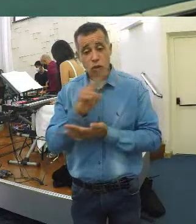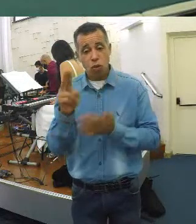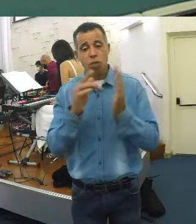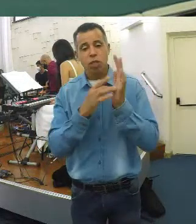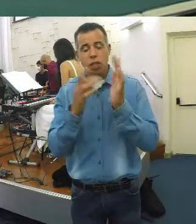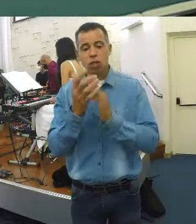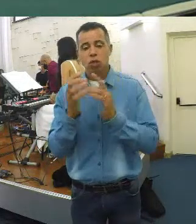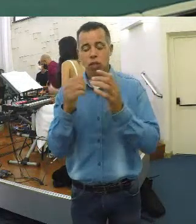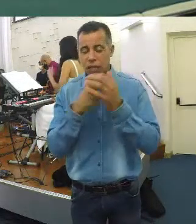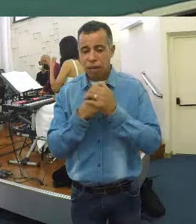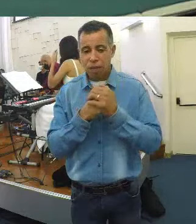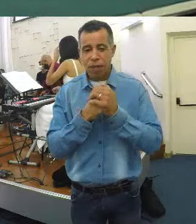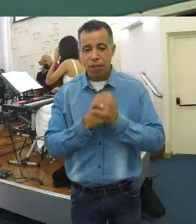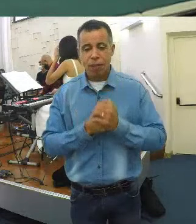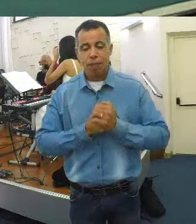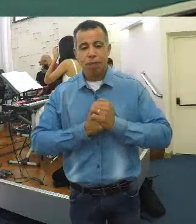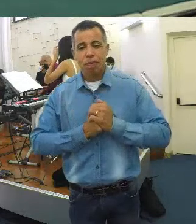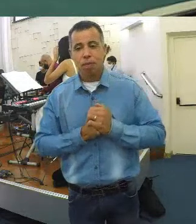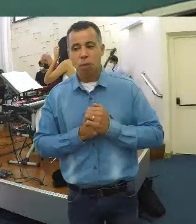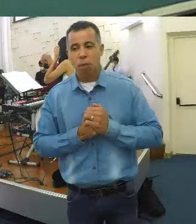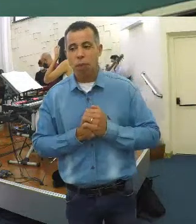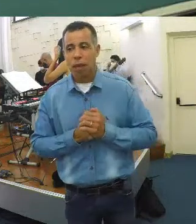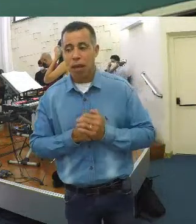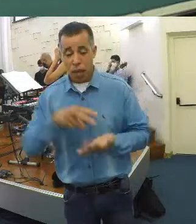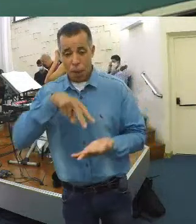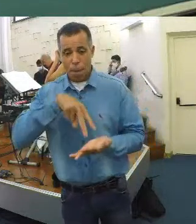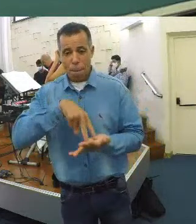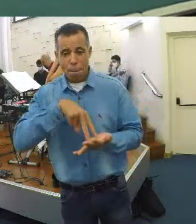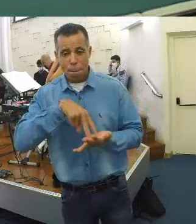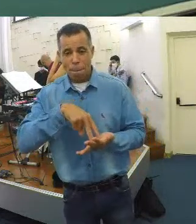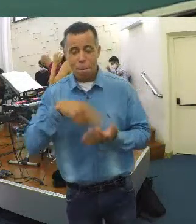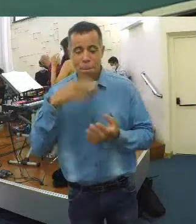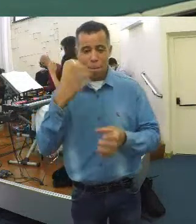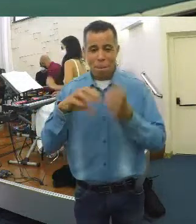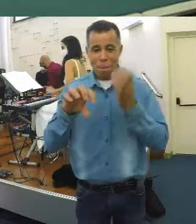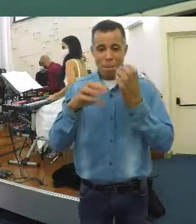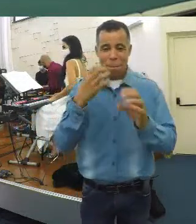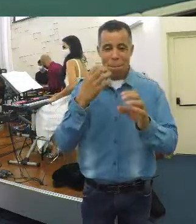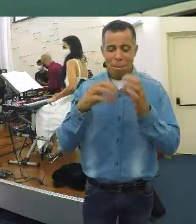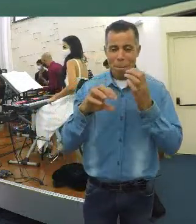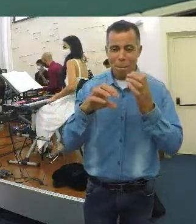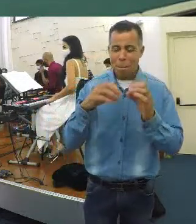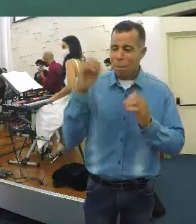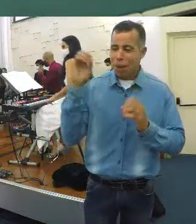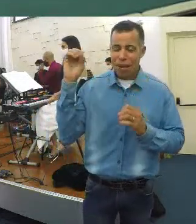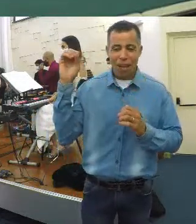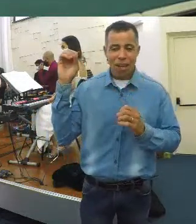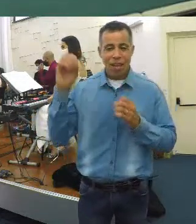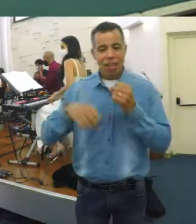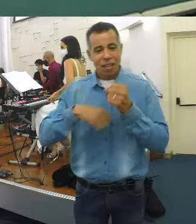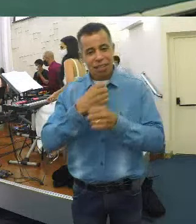Amém. Amém. Vamos em pé, irmãos, cantar o hino Ano Novo, porque daqui